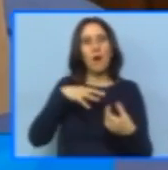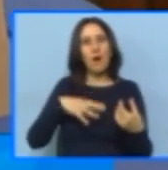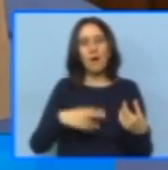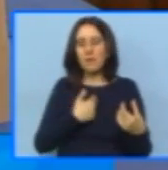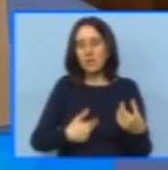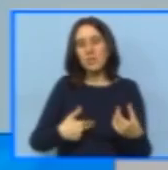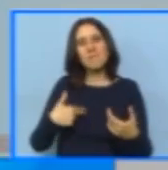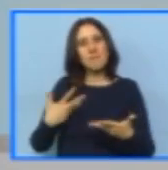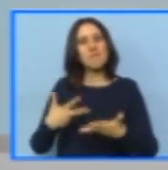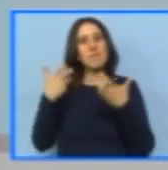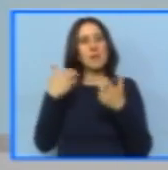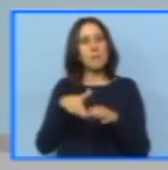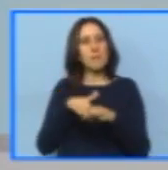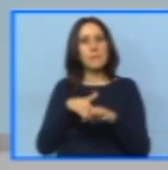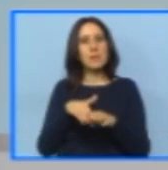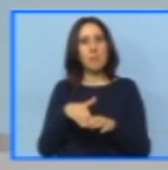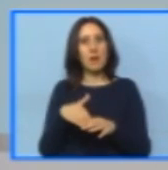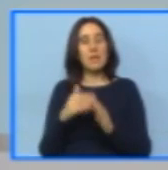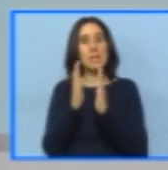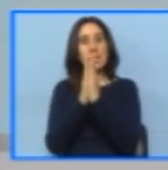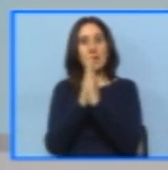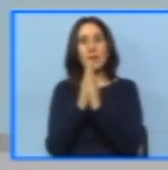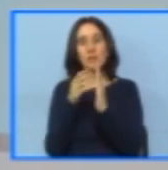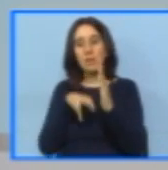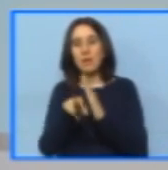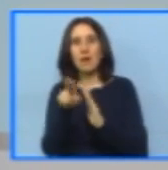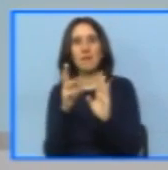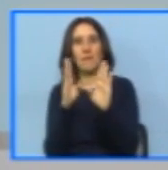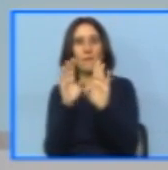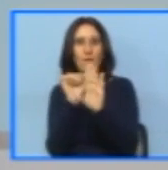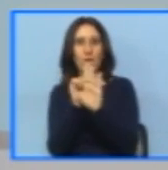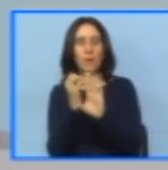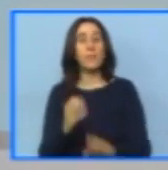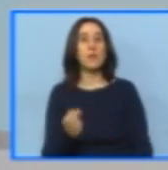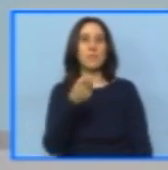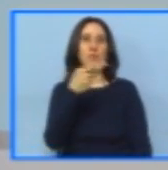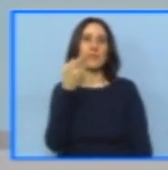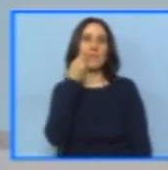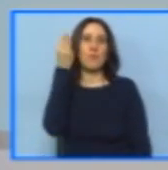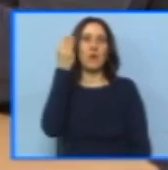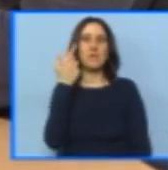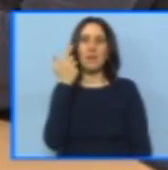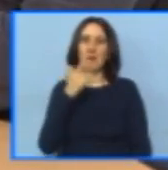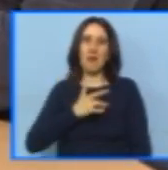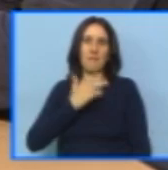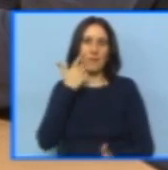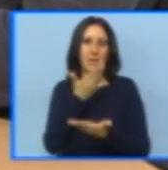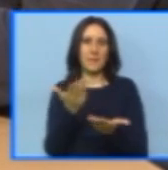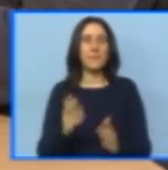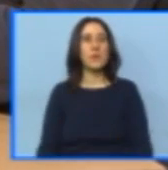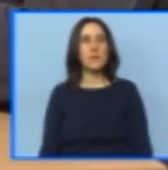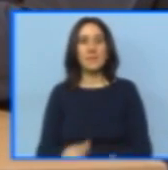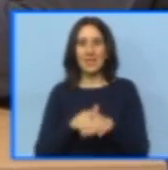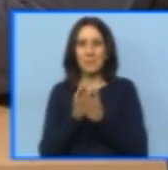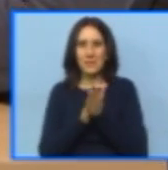cristãs e participar. E batiam à porta para entrar na igreja. Há aquela expressão muito famosa, vede como eles se amam. Exatamente. Vamos rentabilizar o nosso tempo e avançar já